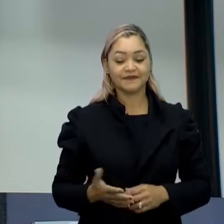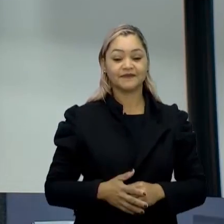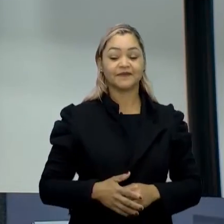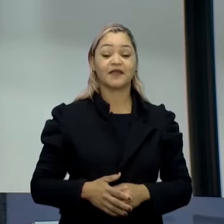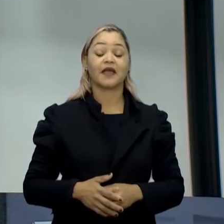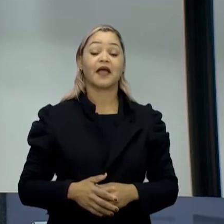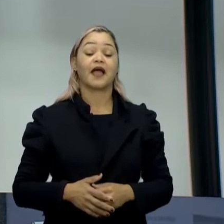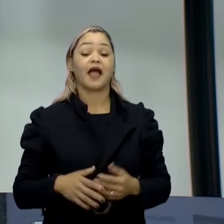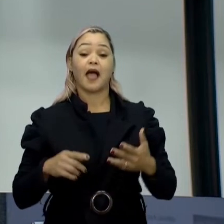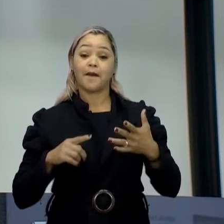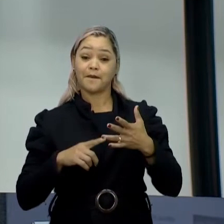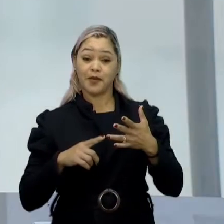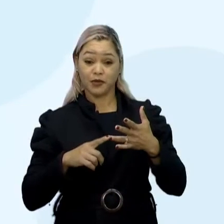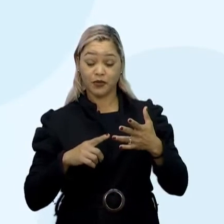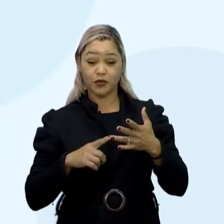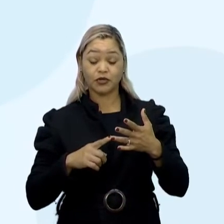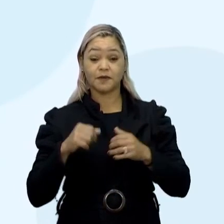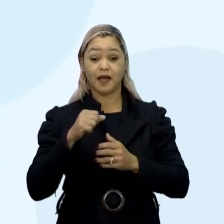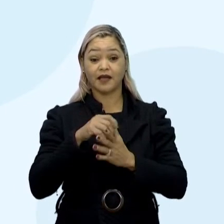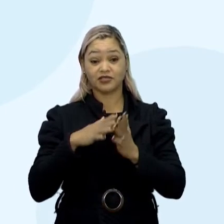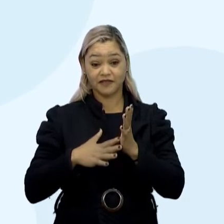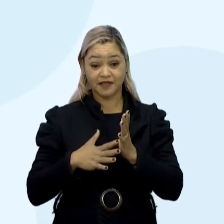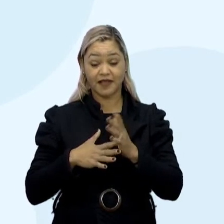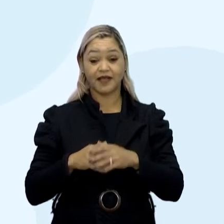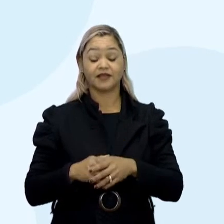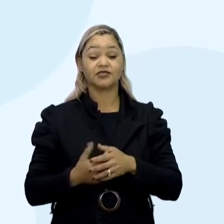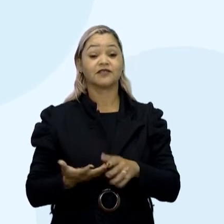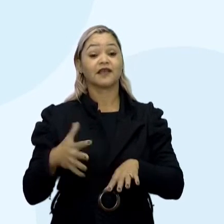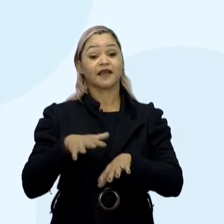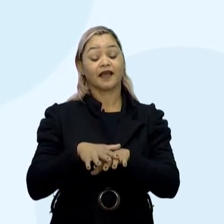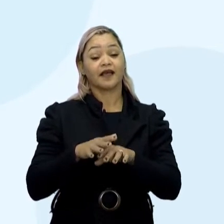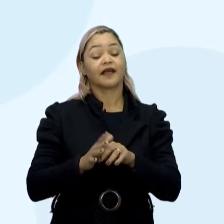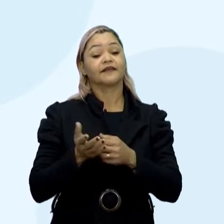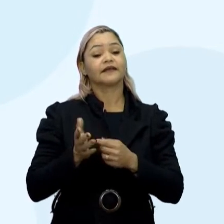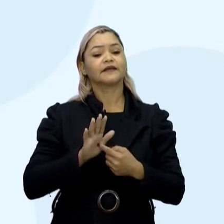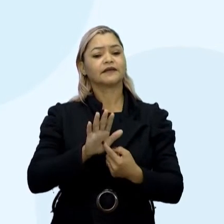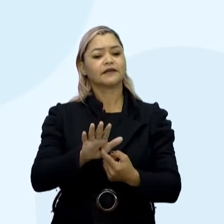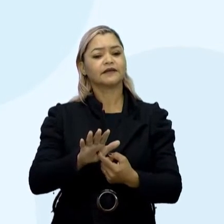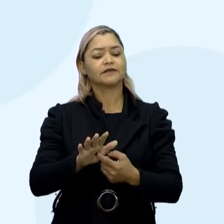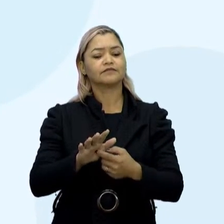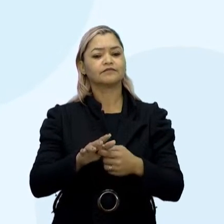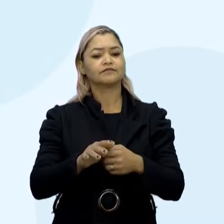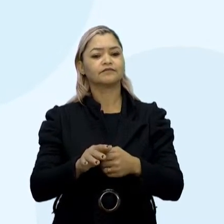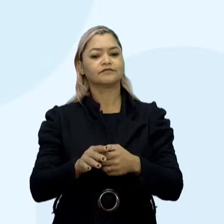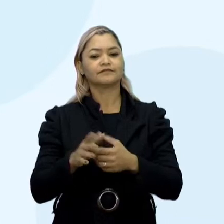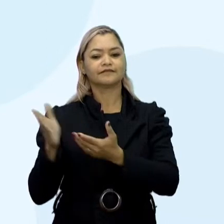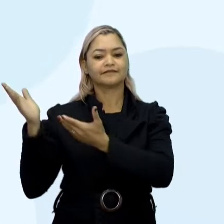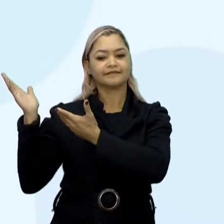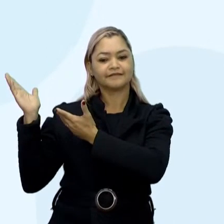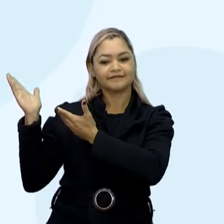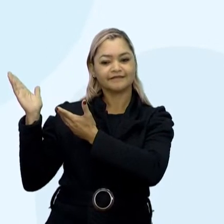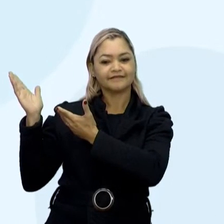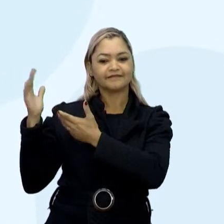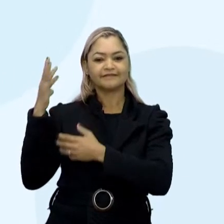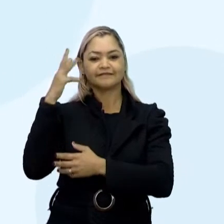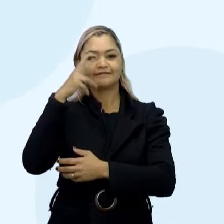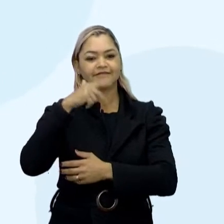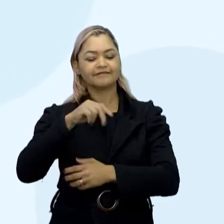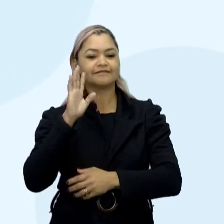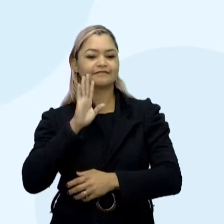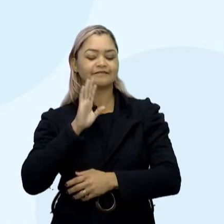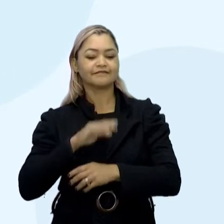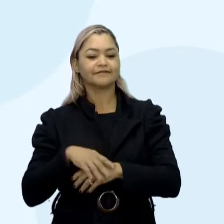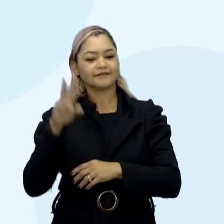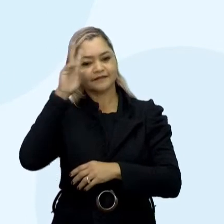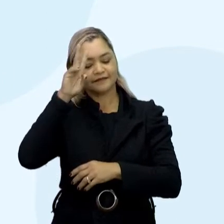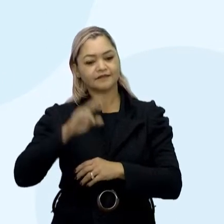penúltima atividade integrada. Na 3 aí, ó, imagens que eu achei fantásticas para que a gente relembre. À